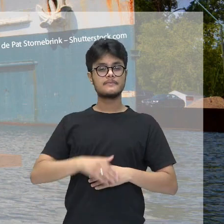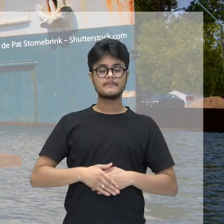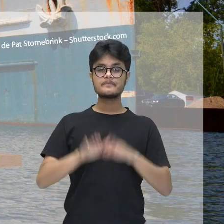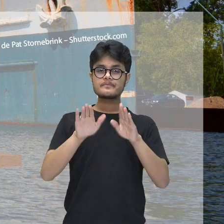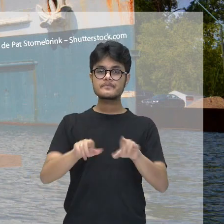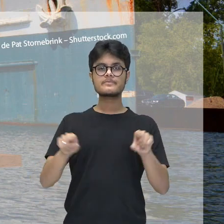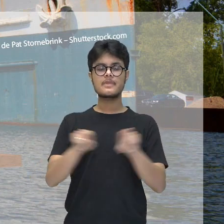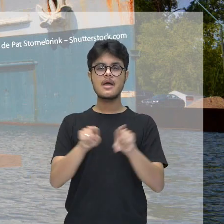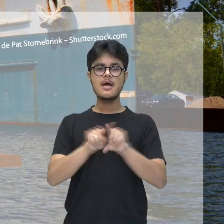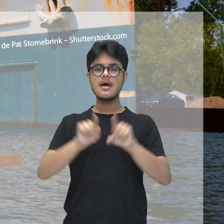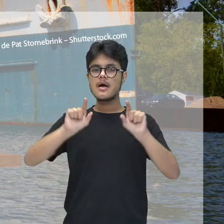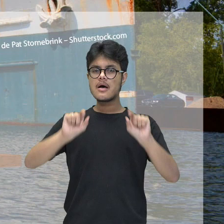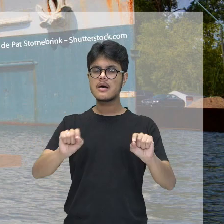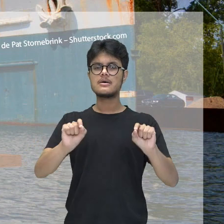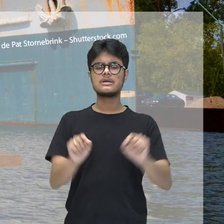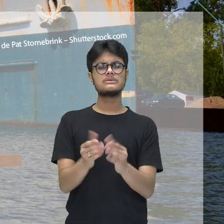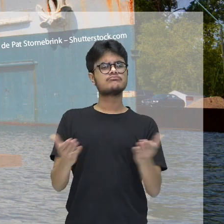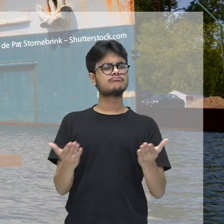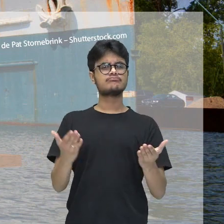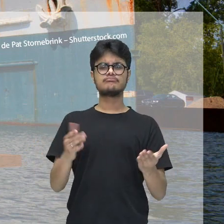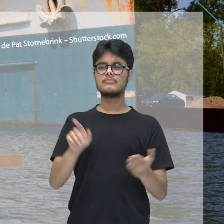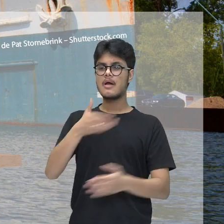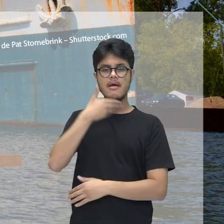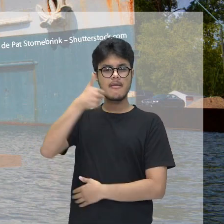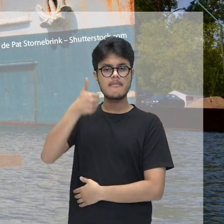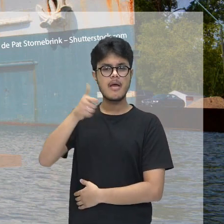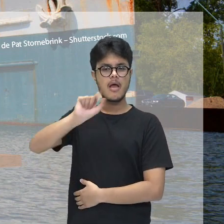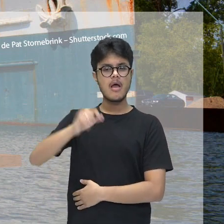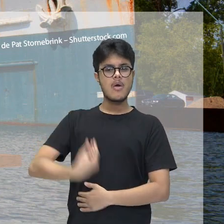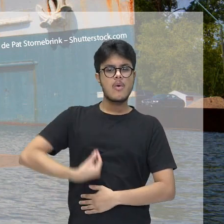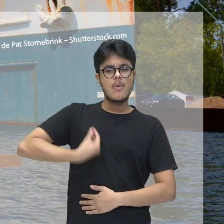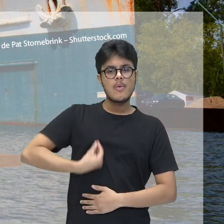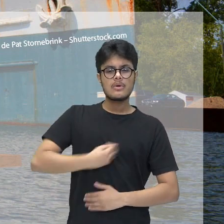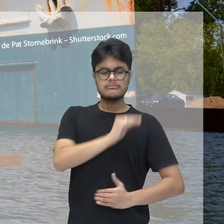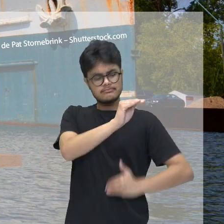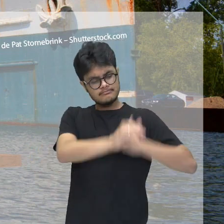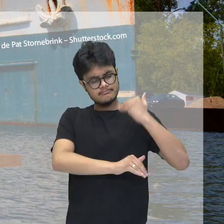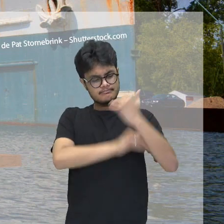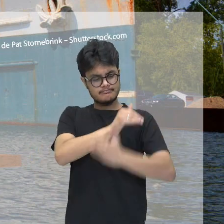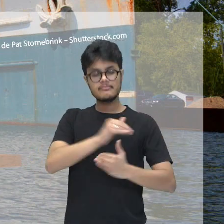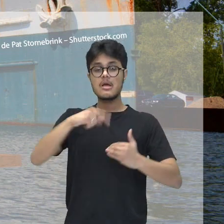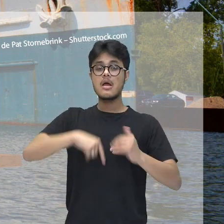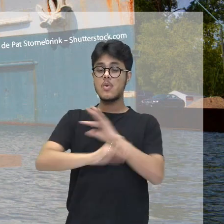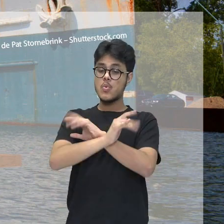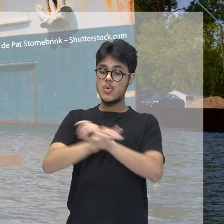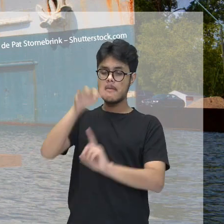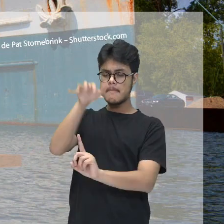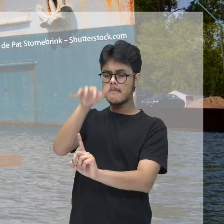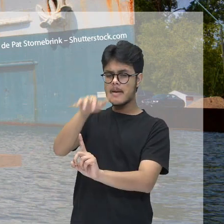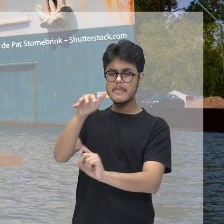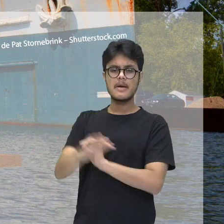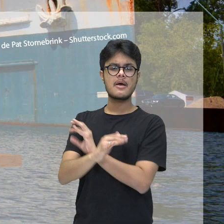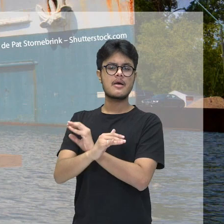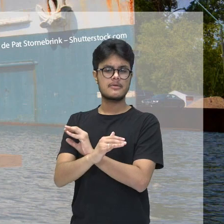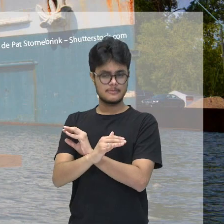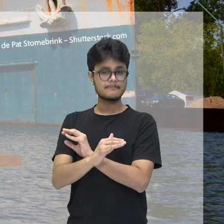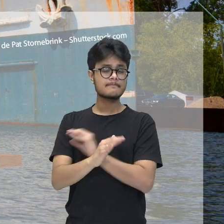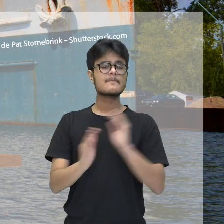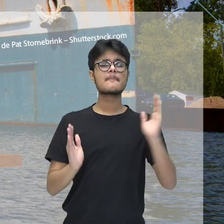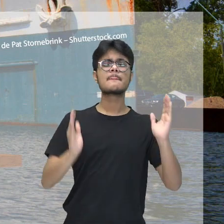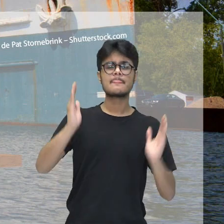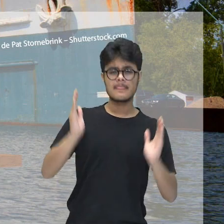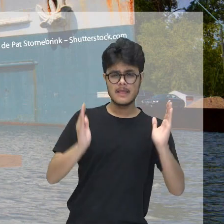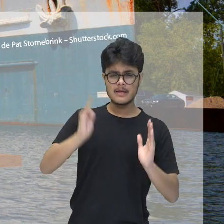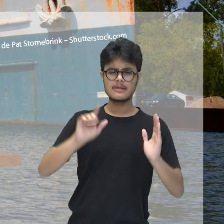inclusive, facilitou com que houvesse o desenvolvimento das cidades na Amazônia, na época da